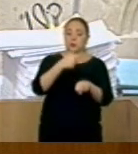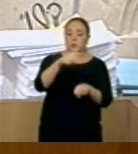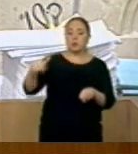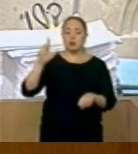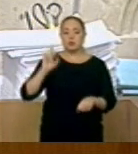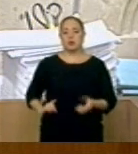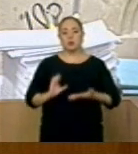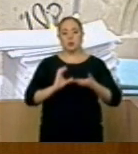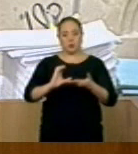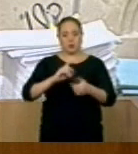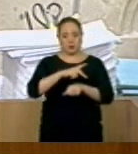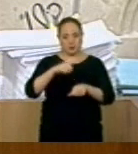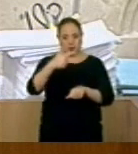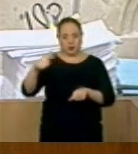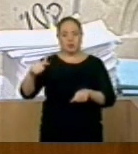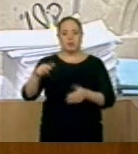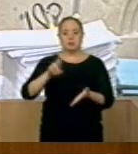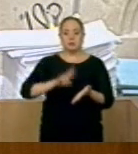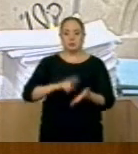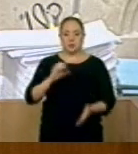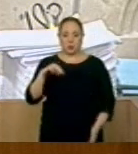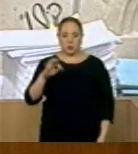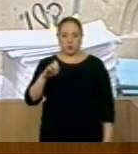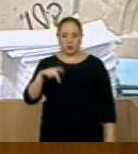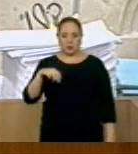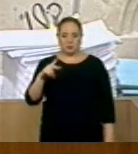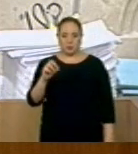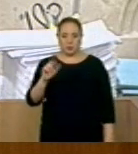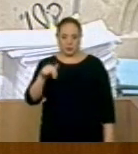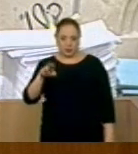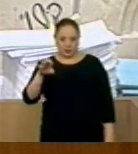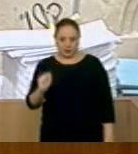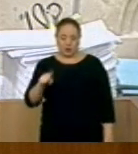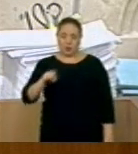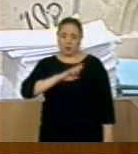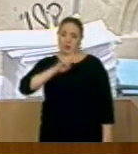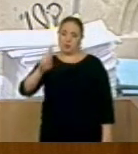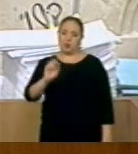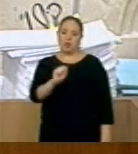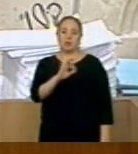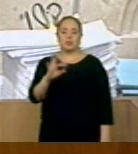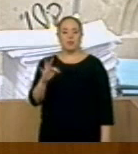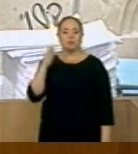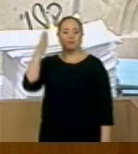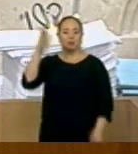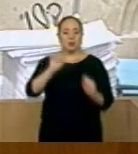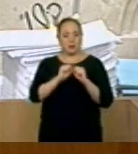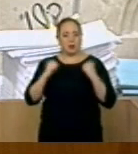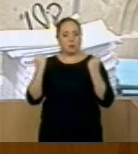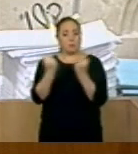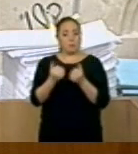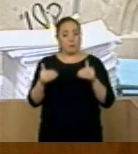do Conselho Internacional de Estudos Contemporâneos em Barcelona e na qualidade de representante do Supremo Tribunal Federal do